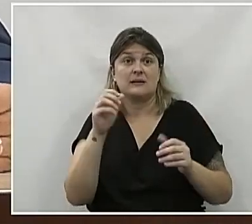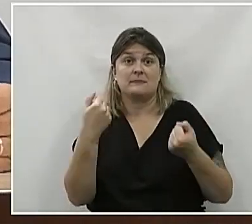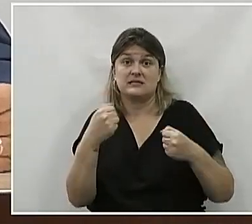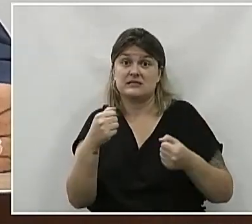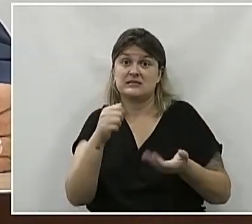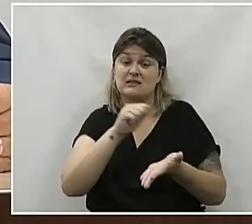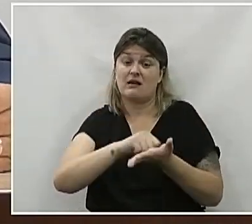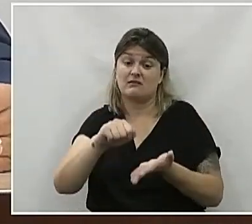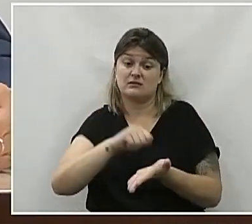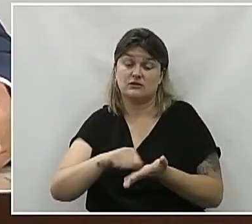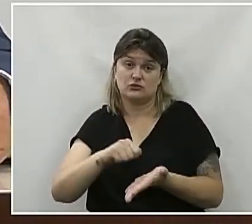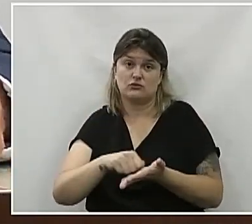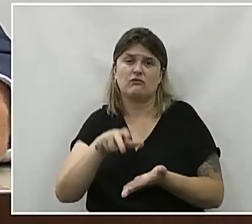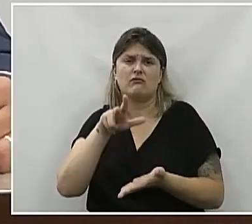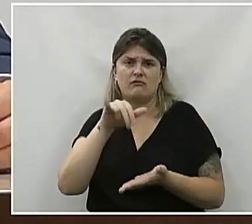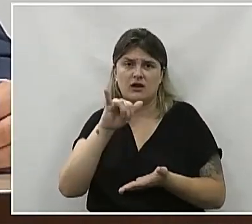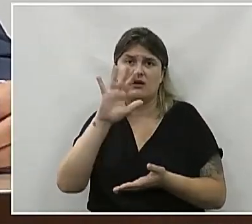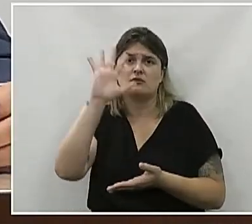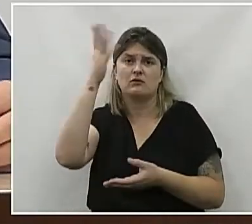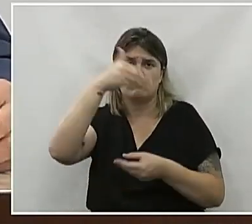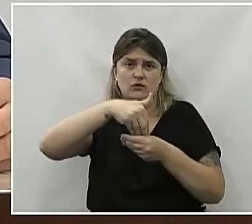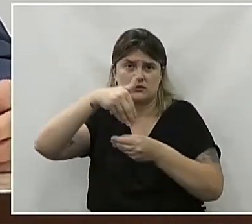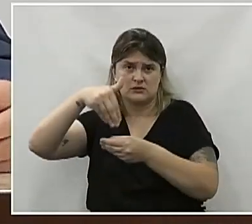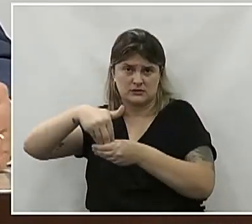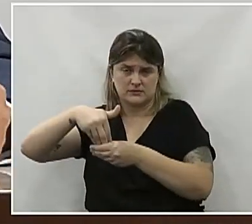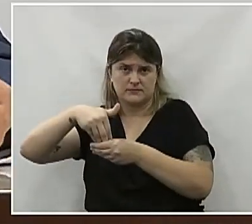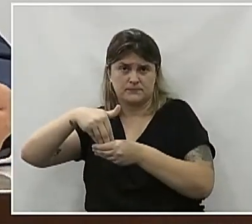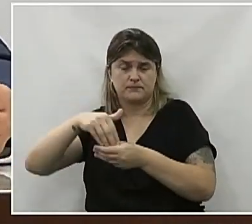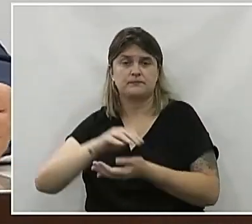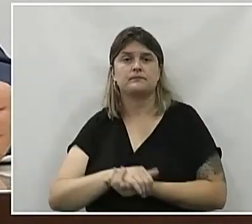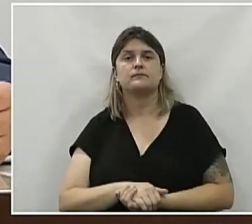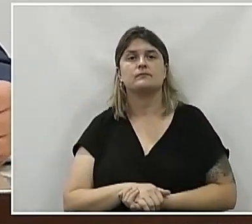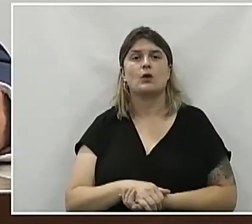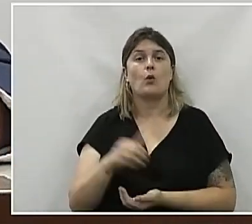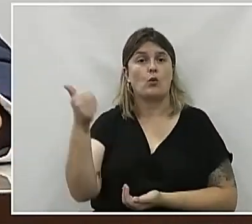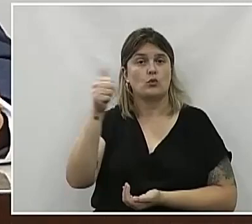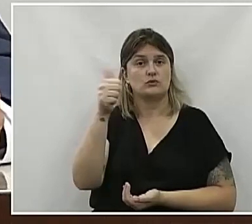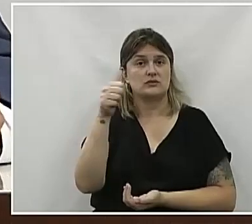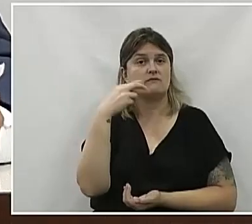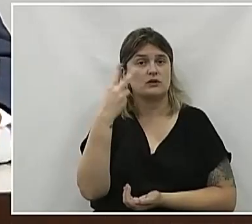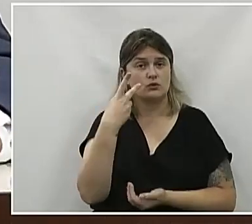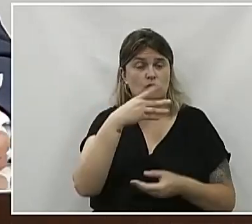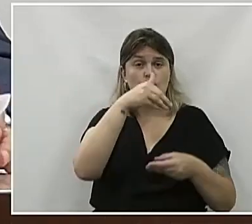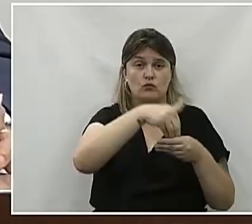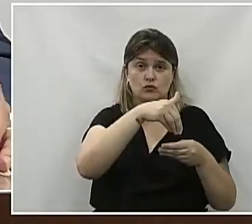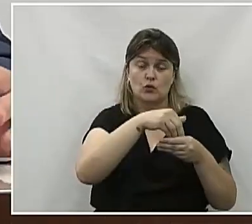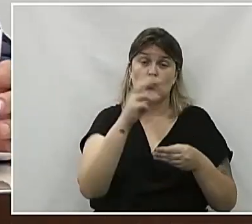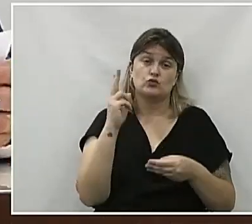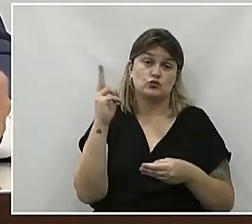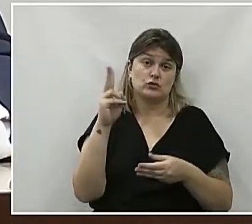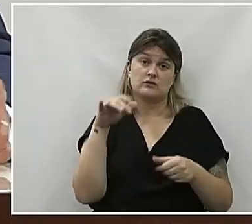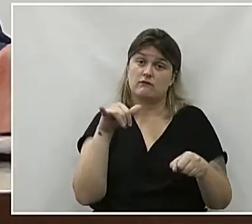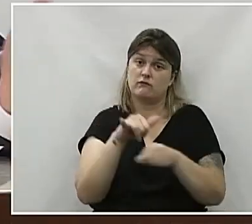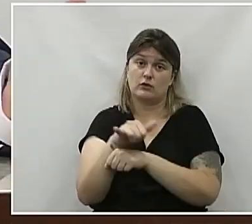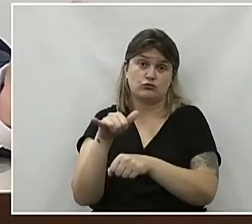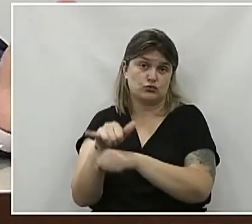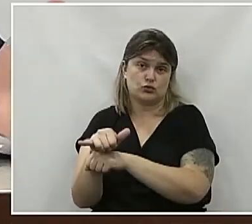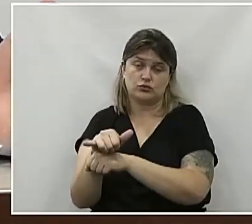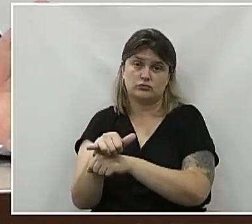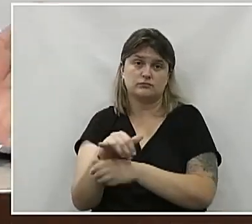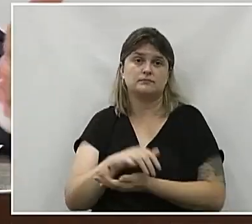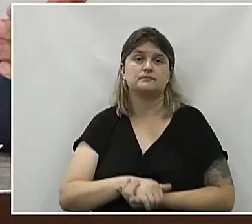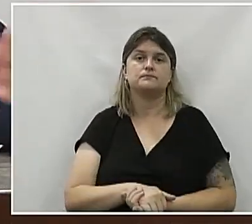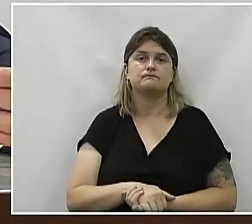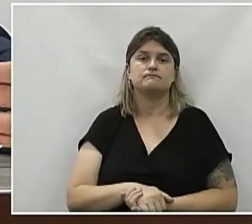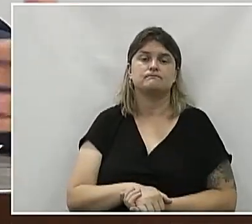certeza vai ser votado esse aí o parecer foi foi votado por 11 vereadores dois vereadores ausentes não temos